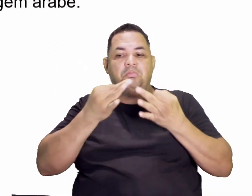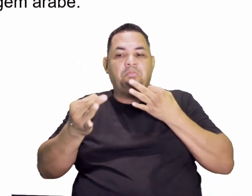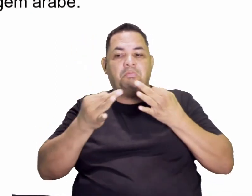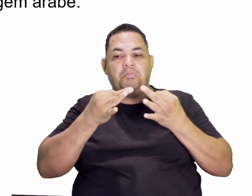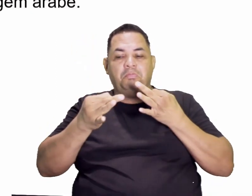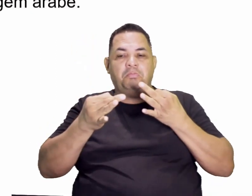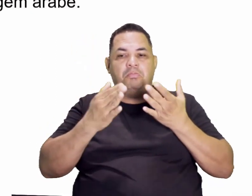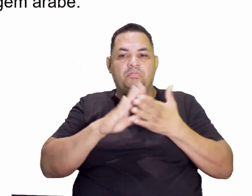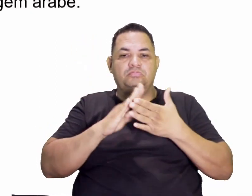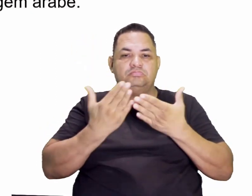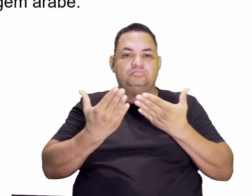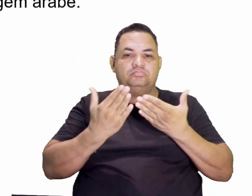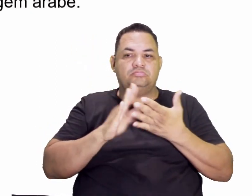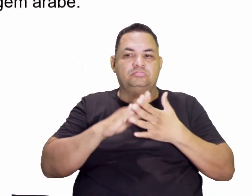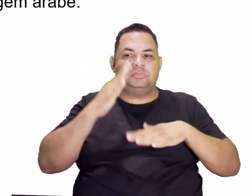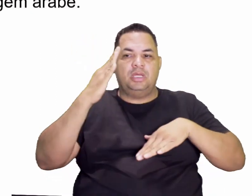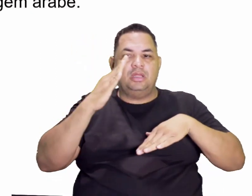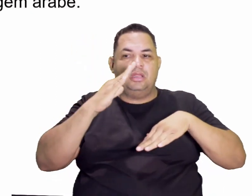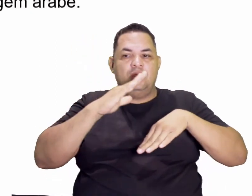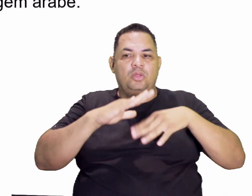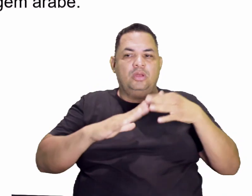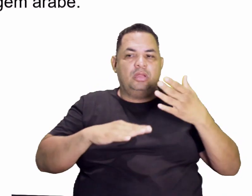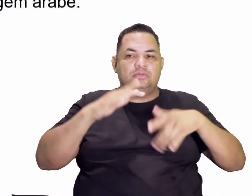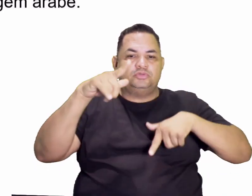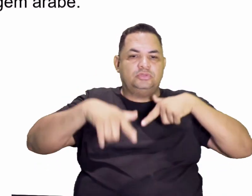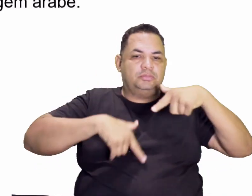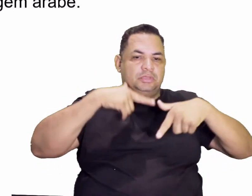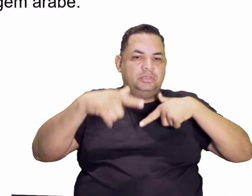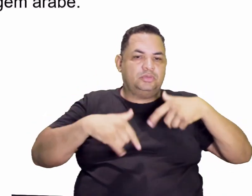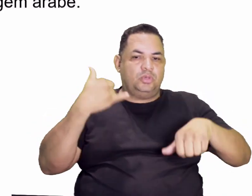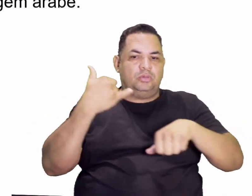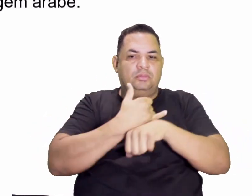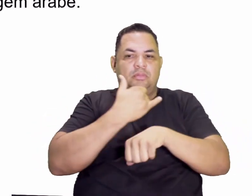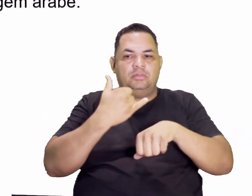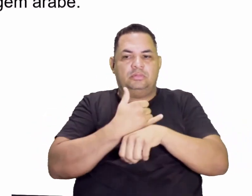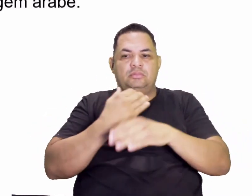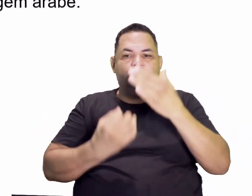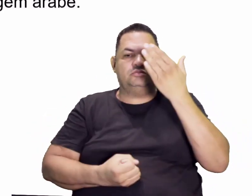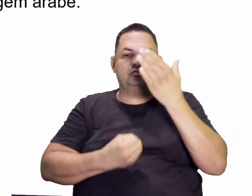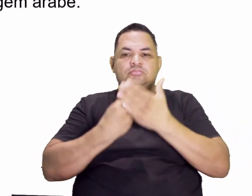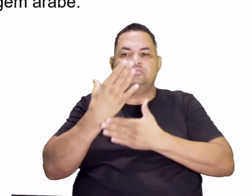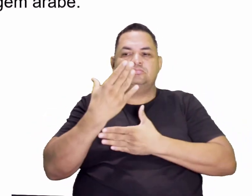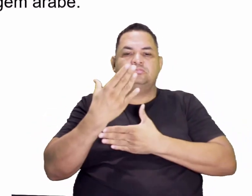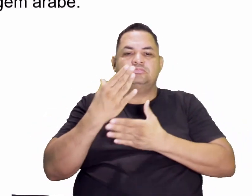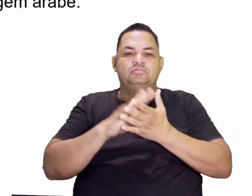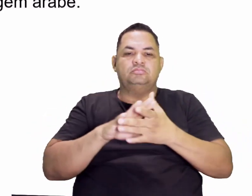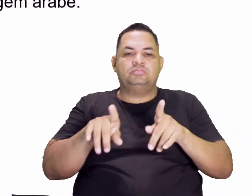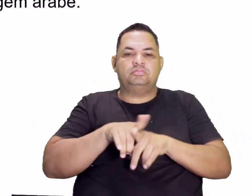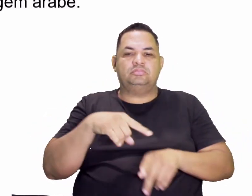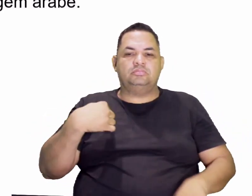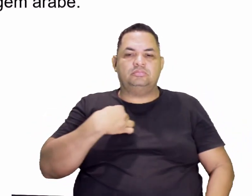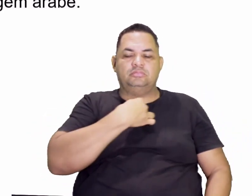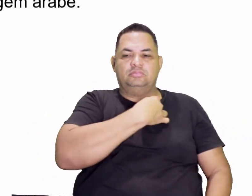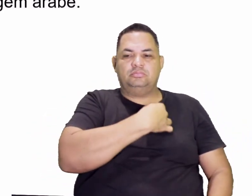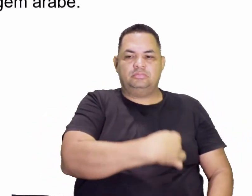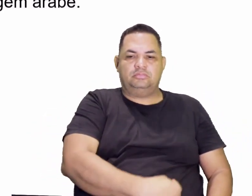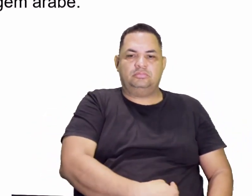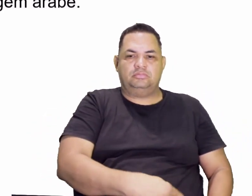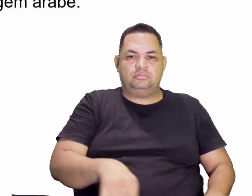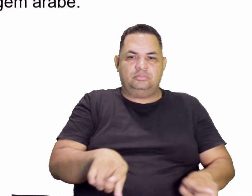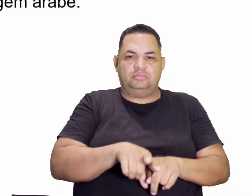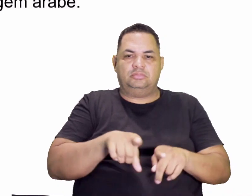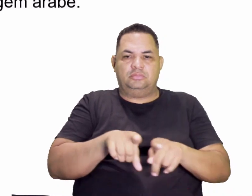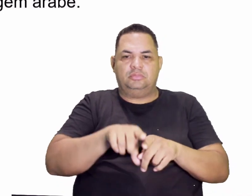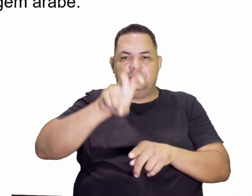especulações lá dos artesãos, dos metalúrgicos. Sua origem é remota tanto na China como no